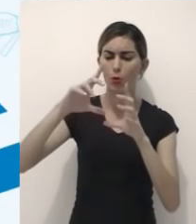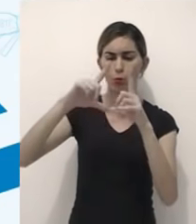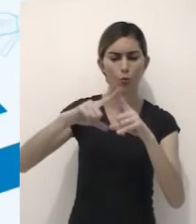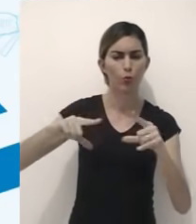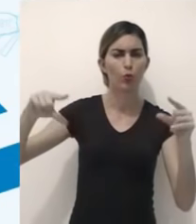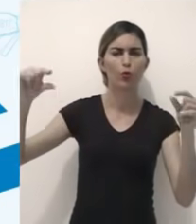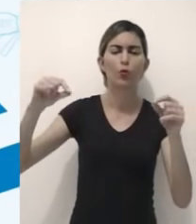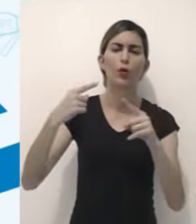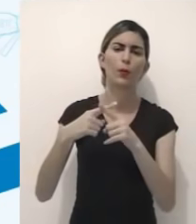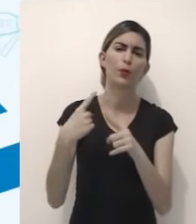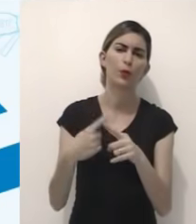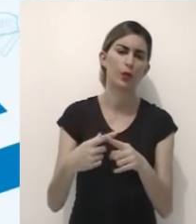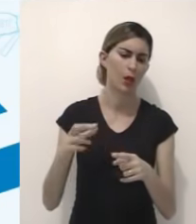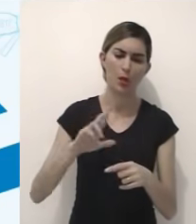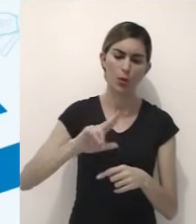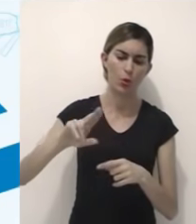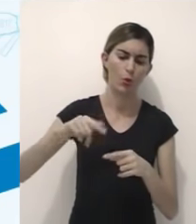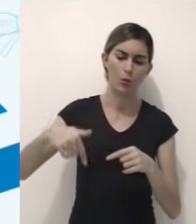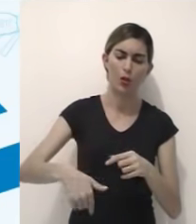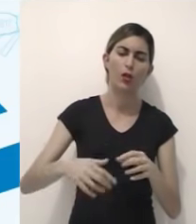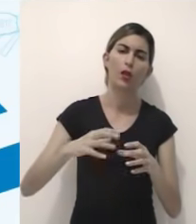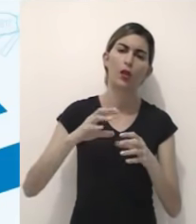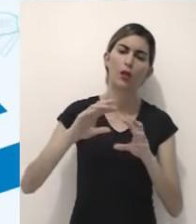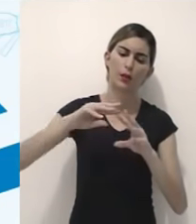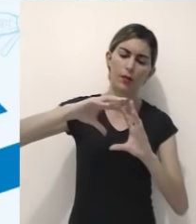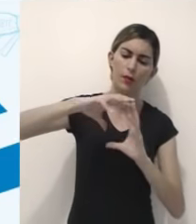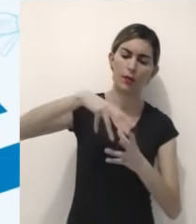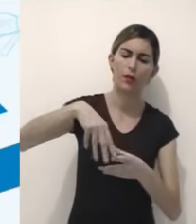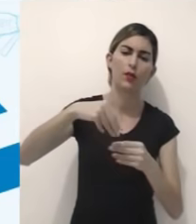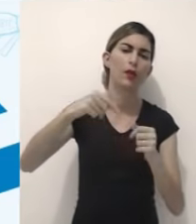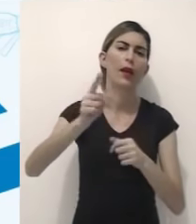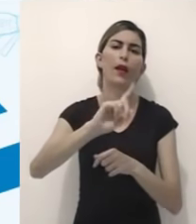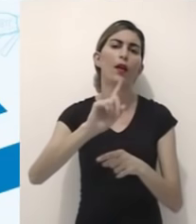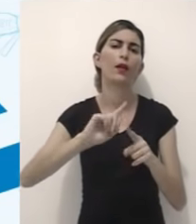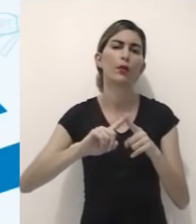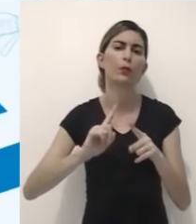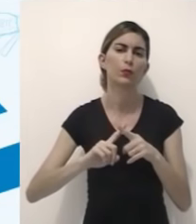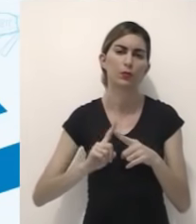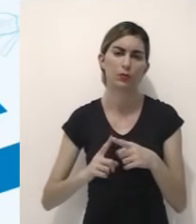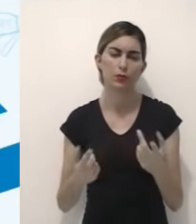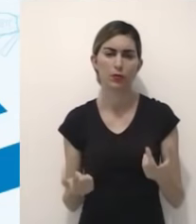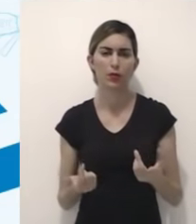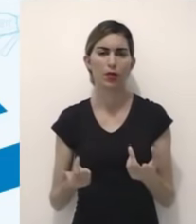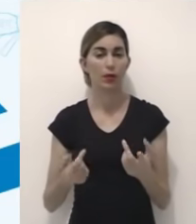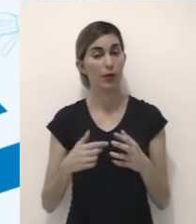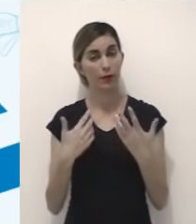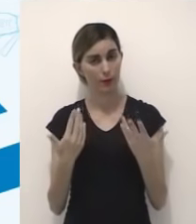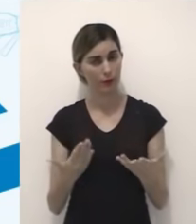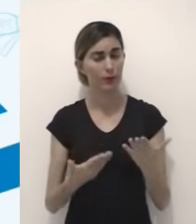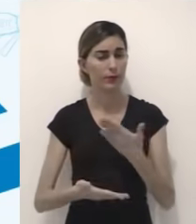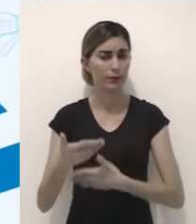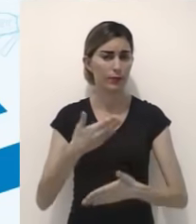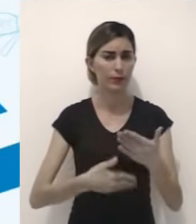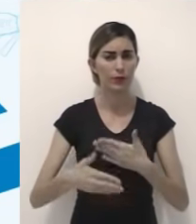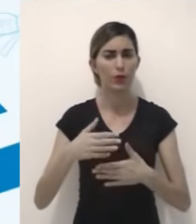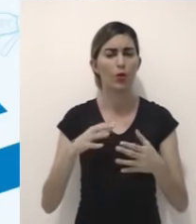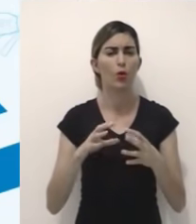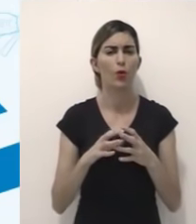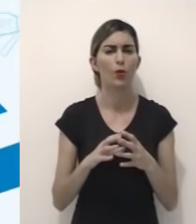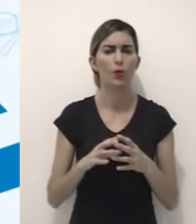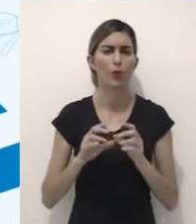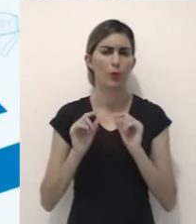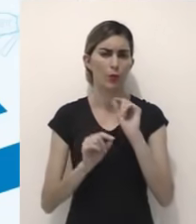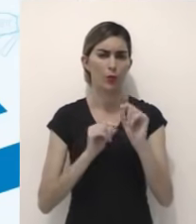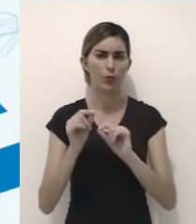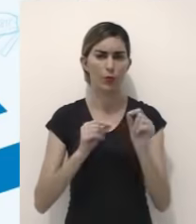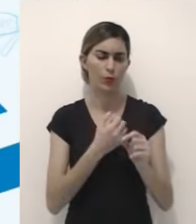tantos meteoros atingem a Lua e não atingem nosso planeta? Por que será? Isso tem relação